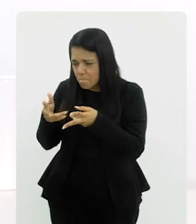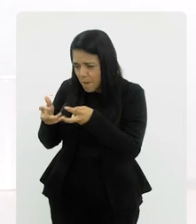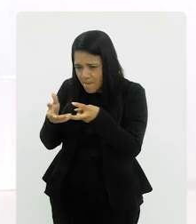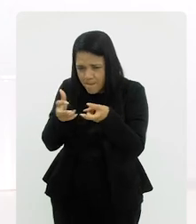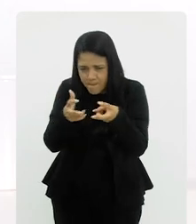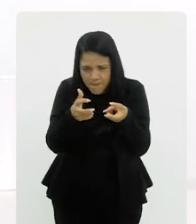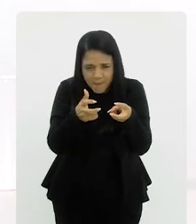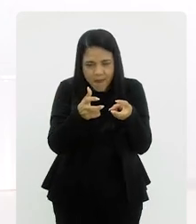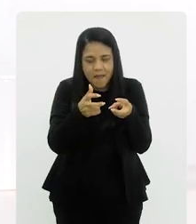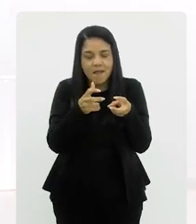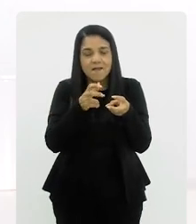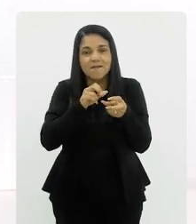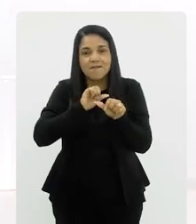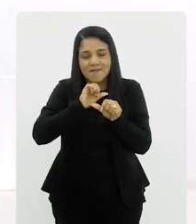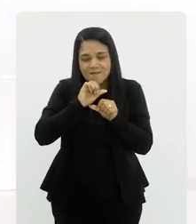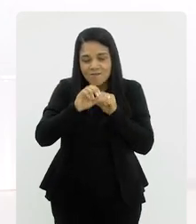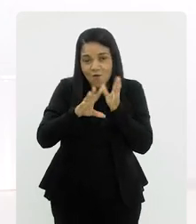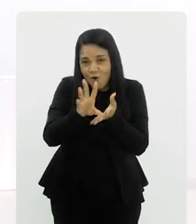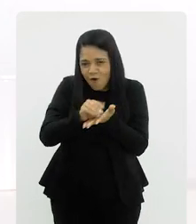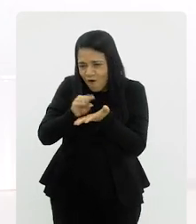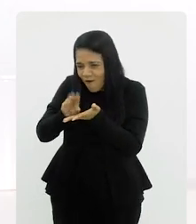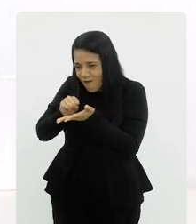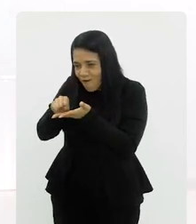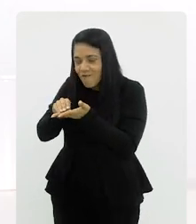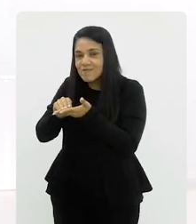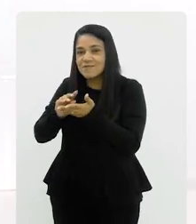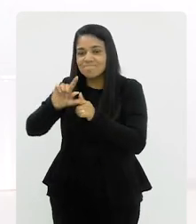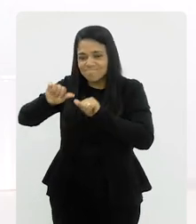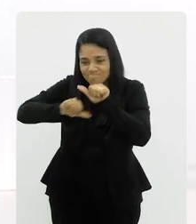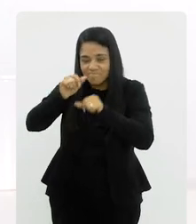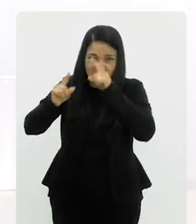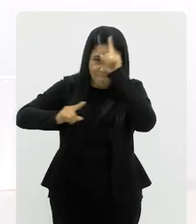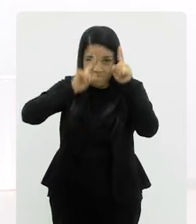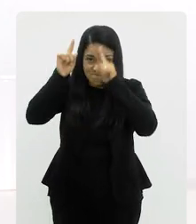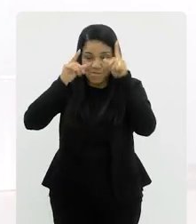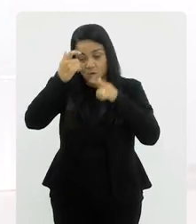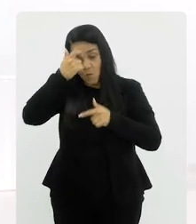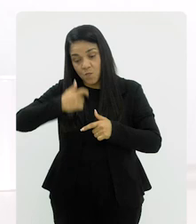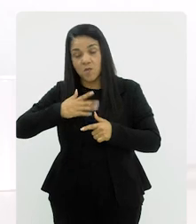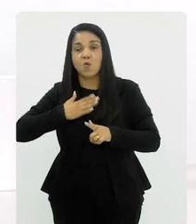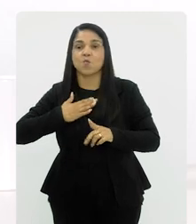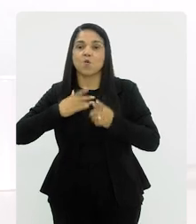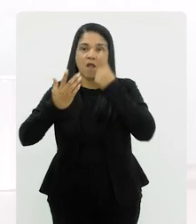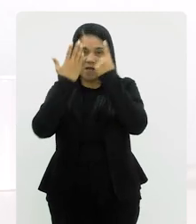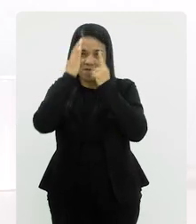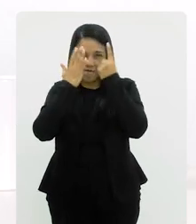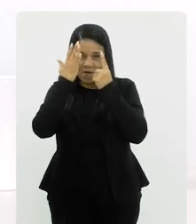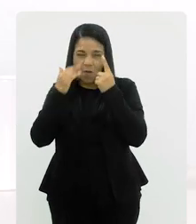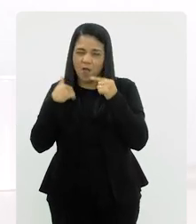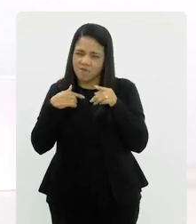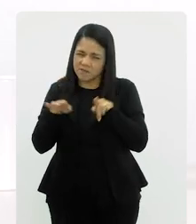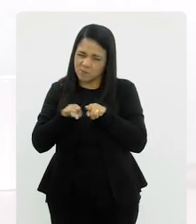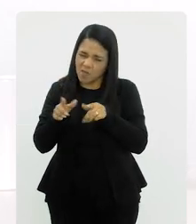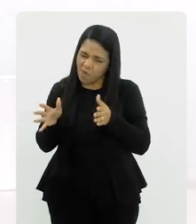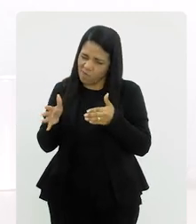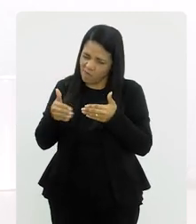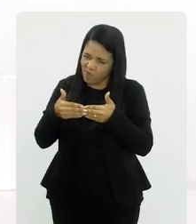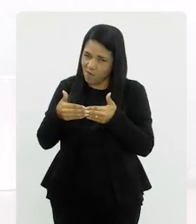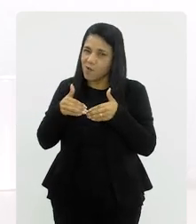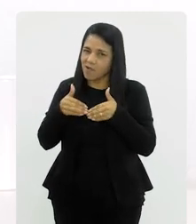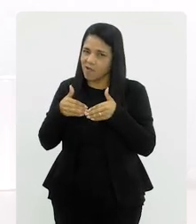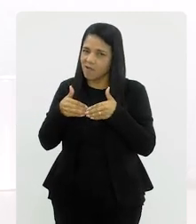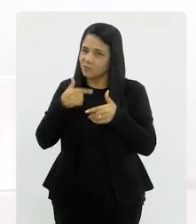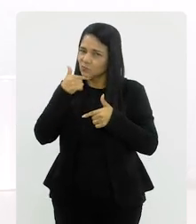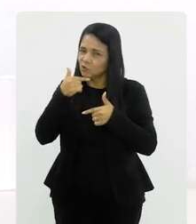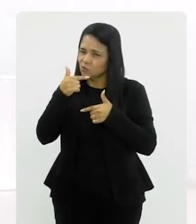pouquinho de cada um e tento trazer para o meu carnaval. Sempre lembrando a realidade em que eu vivo, né? A gente tem sempre que fechar um pouquinho